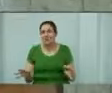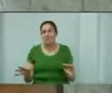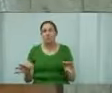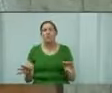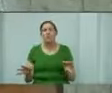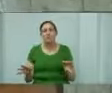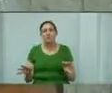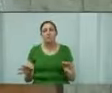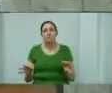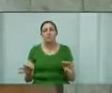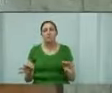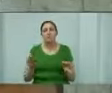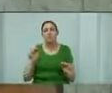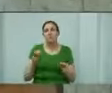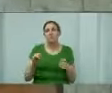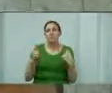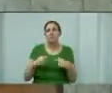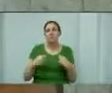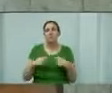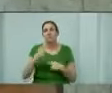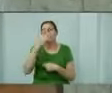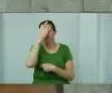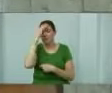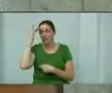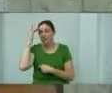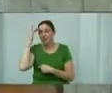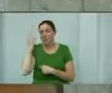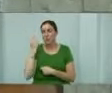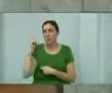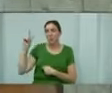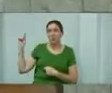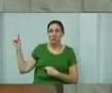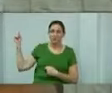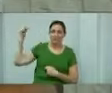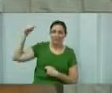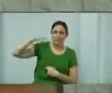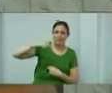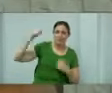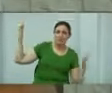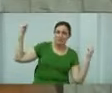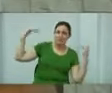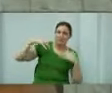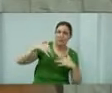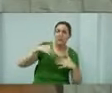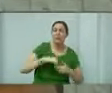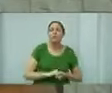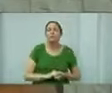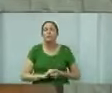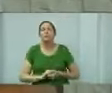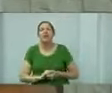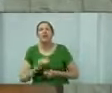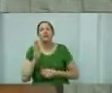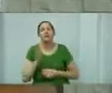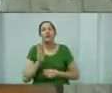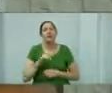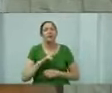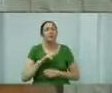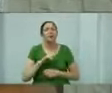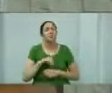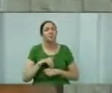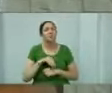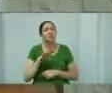que trazer pessoas, e nós já trouxemos, está aqui a área de assistência social, que sabe do que eu estou falando, nós já trouxemos em torno de 4